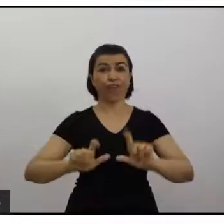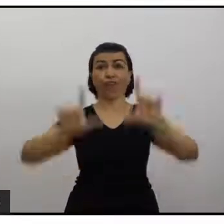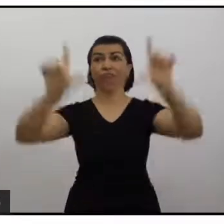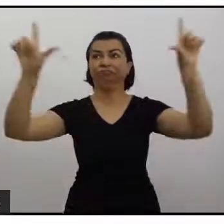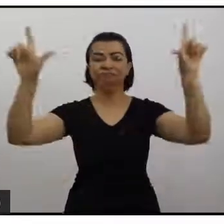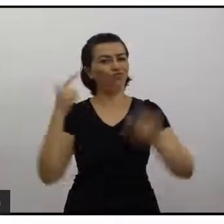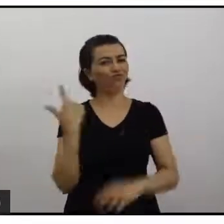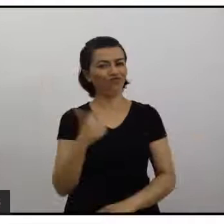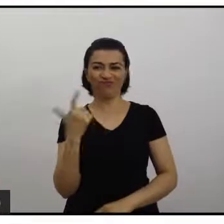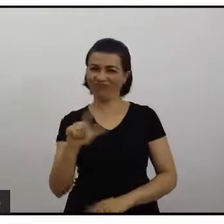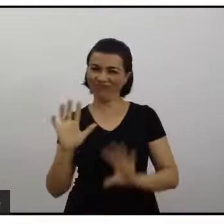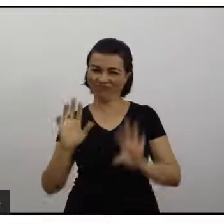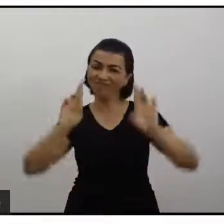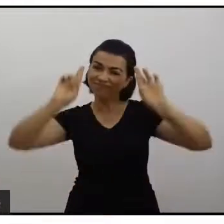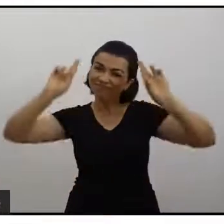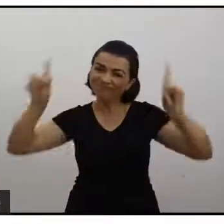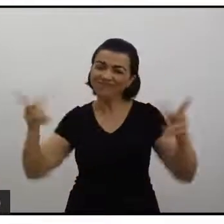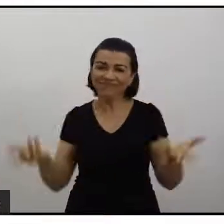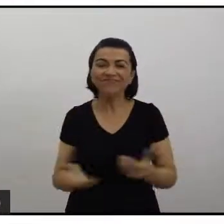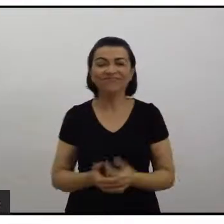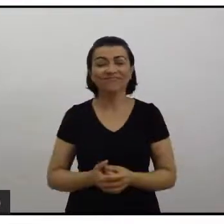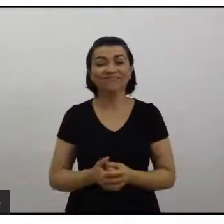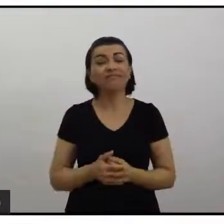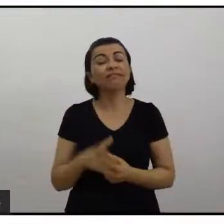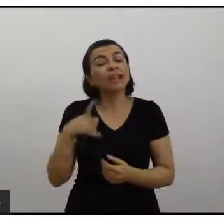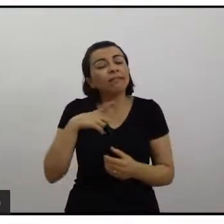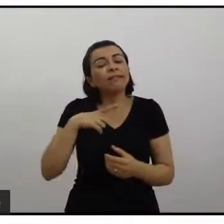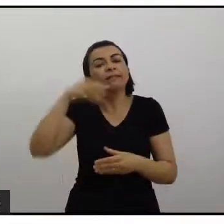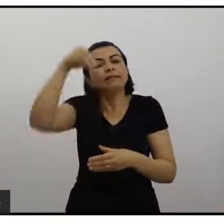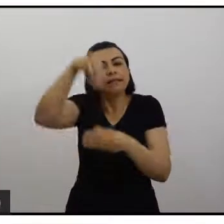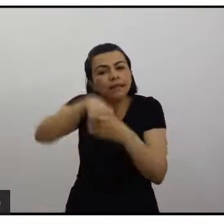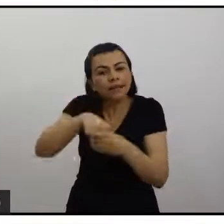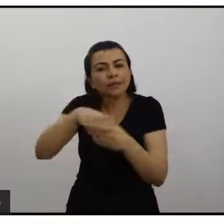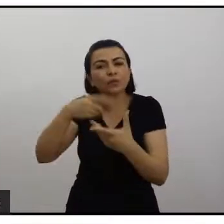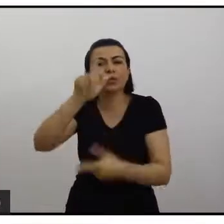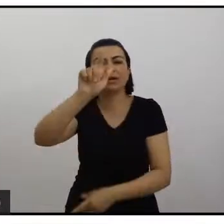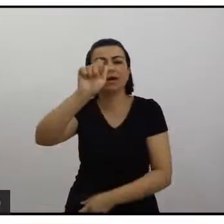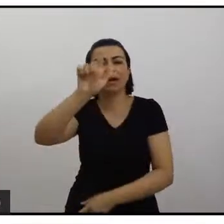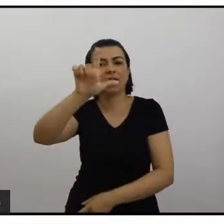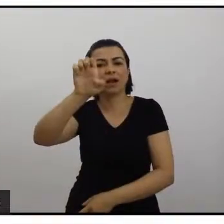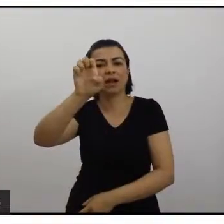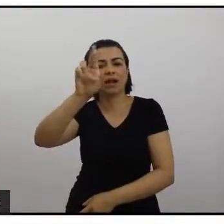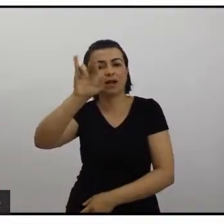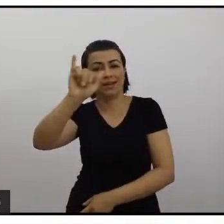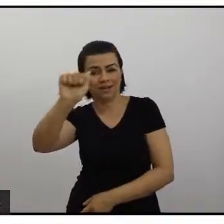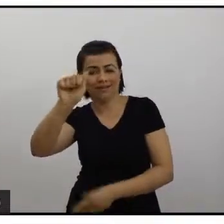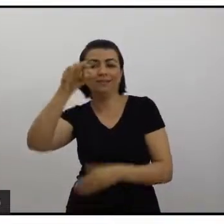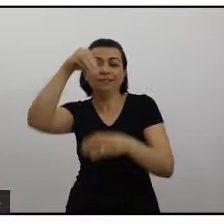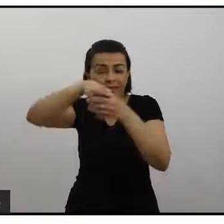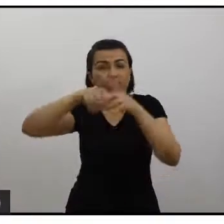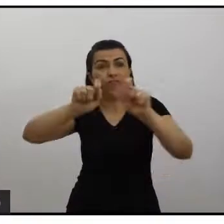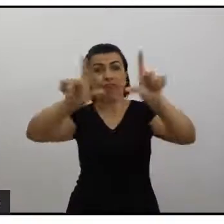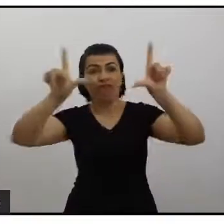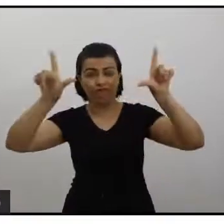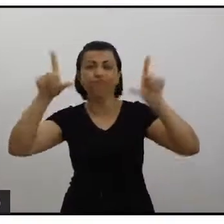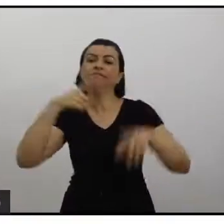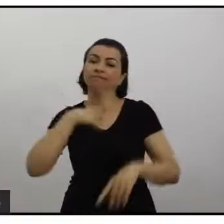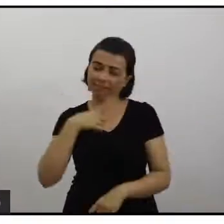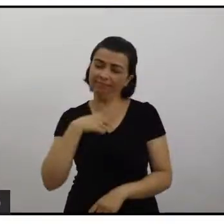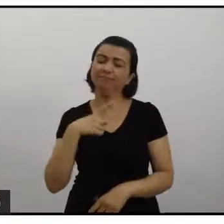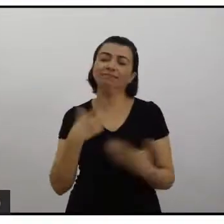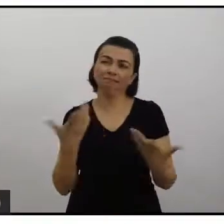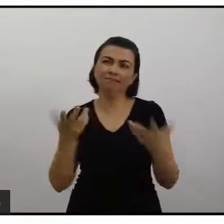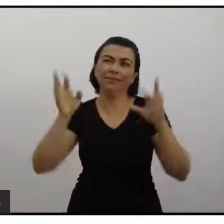galeria. O primeiro festival foi o Video Brasil, e eu acho que foi em 87, se não me engano. Isso tudo tem